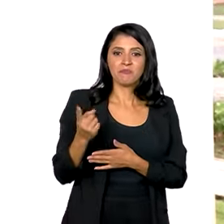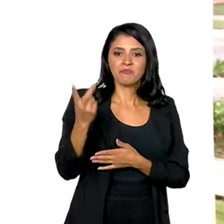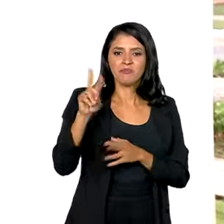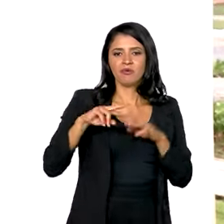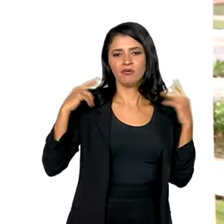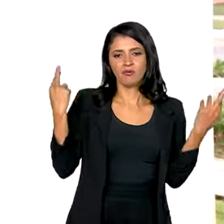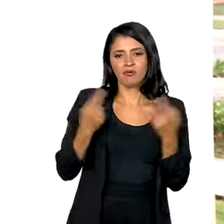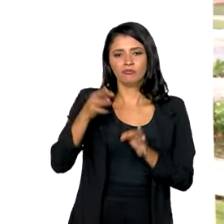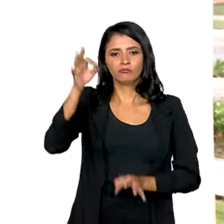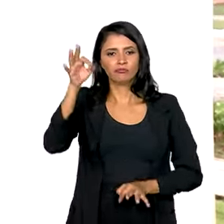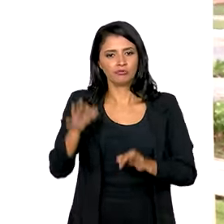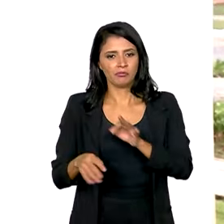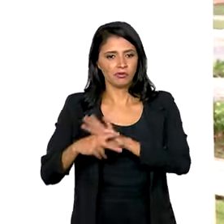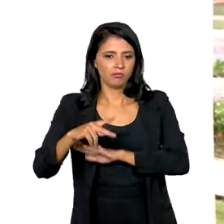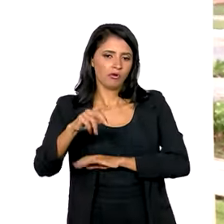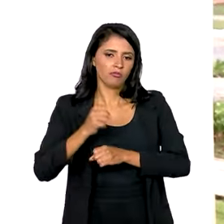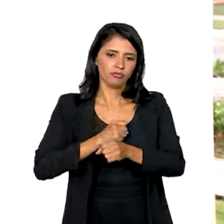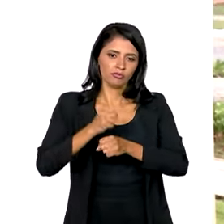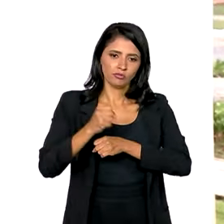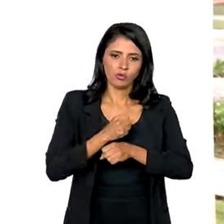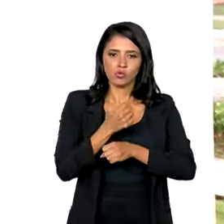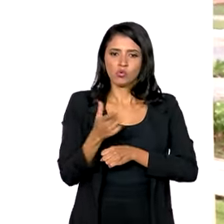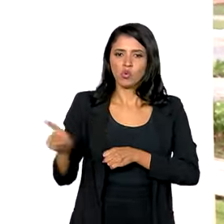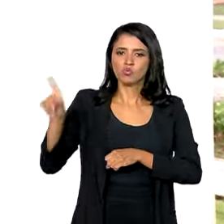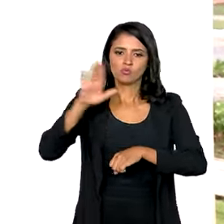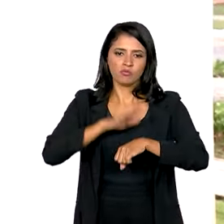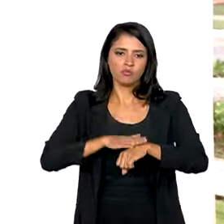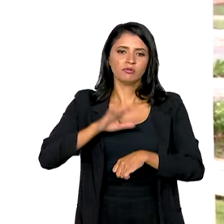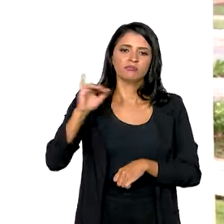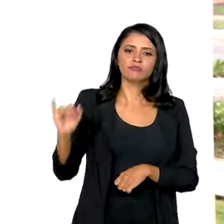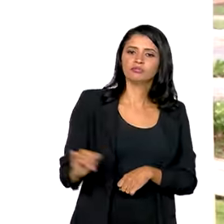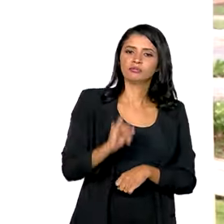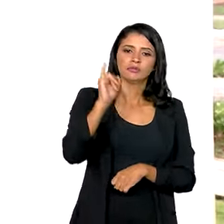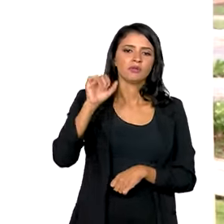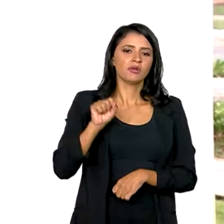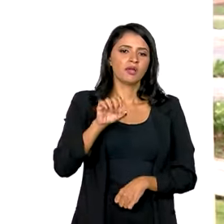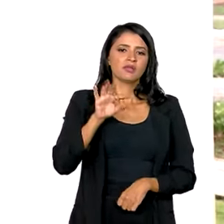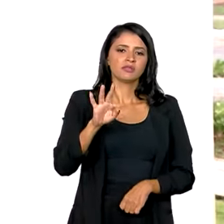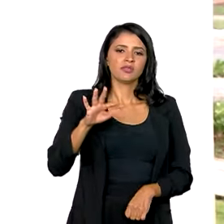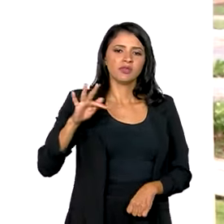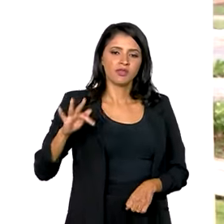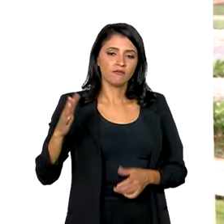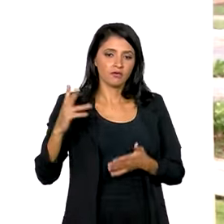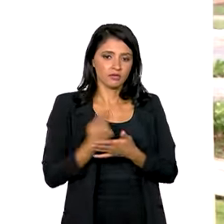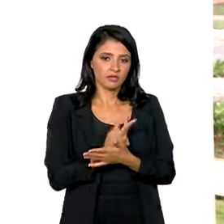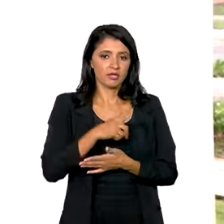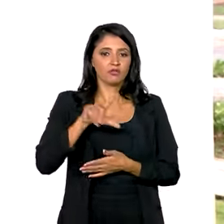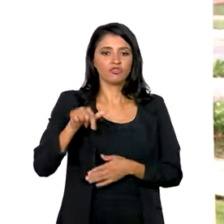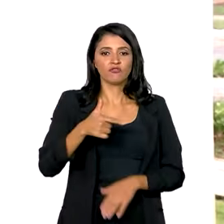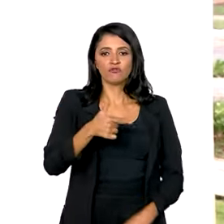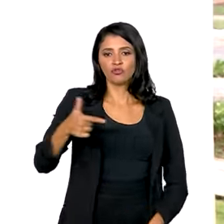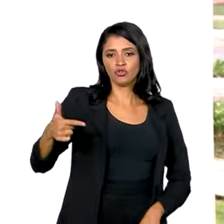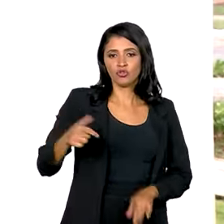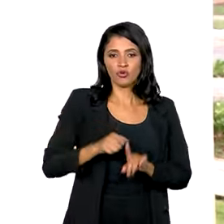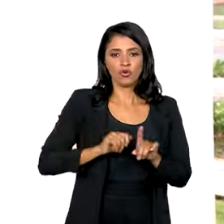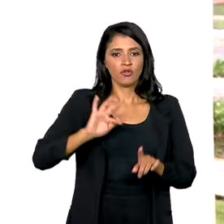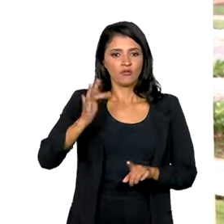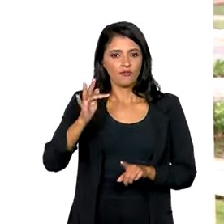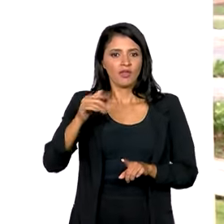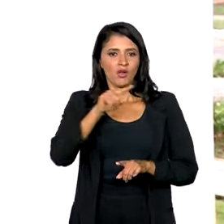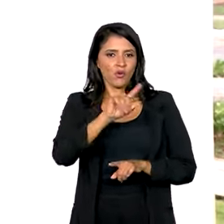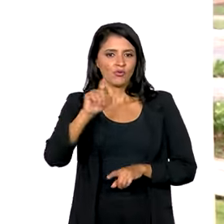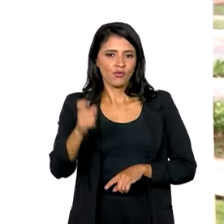sessão de julgamentos do ano. Outro momento importante para o STF ocorrerá no dia 22 de fevereiro, quando